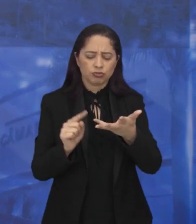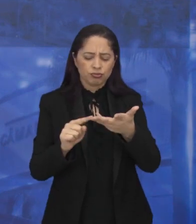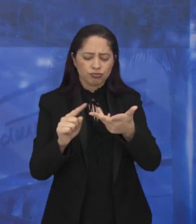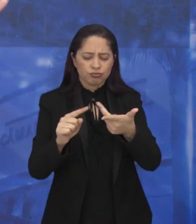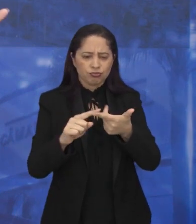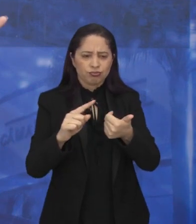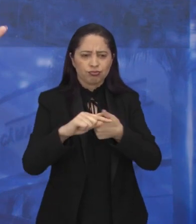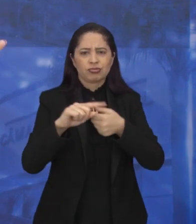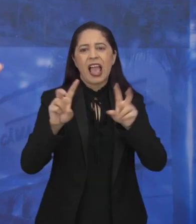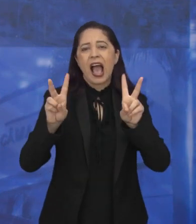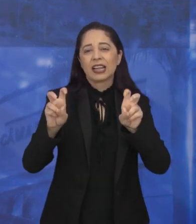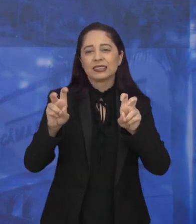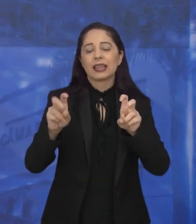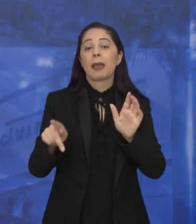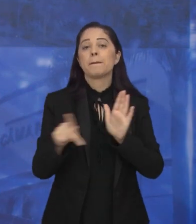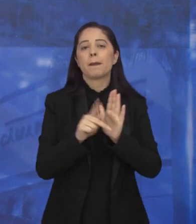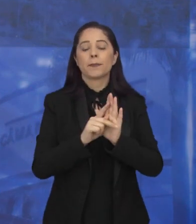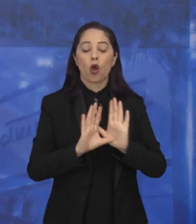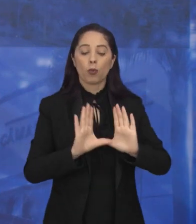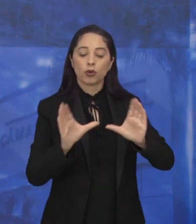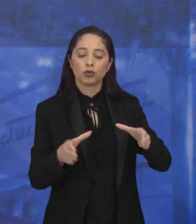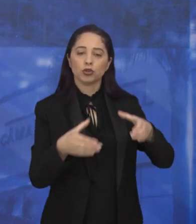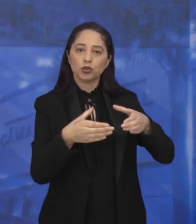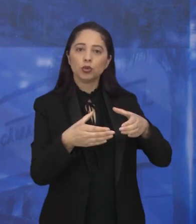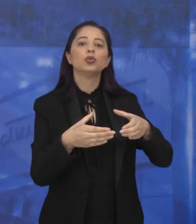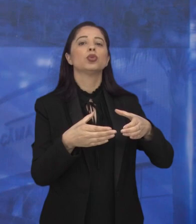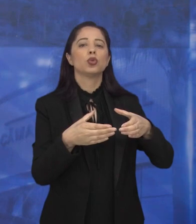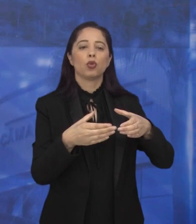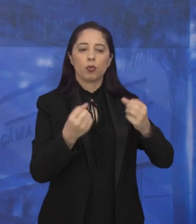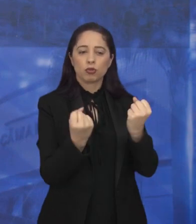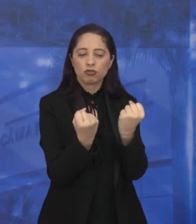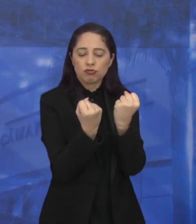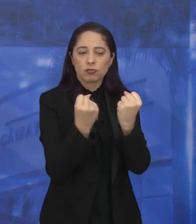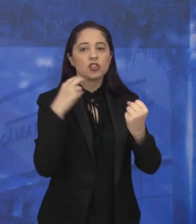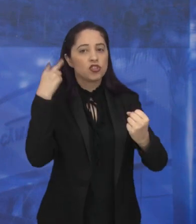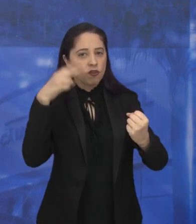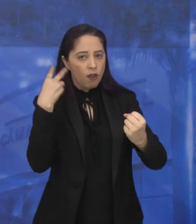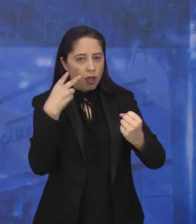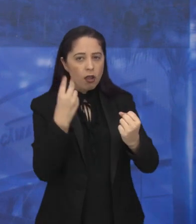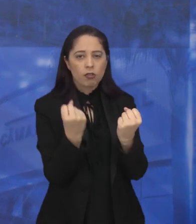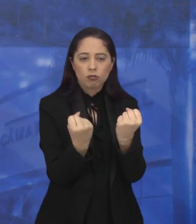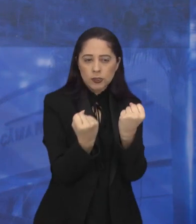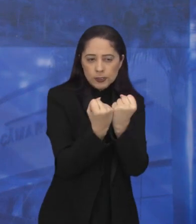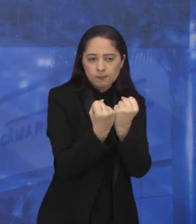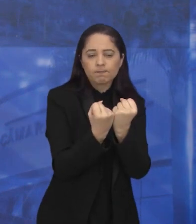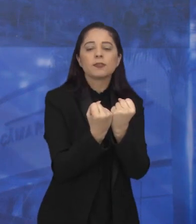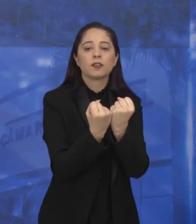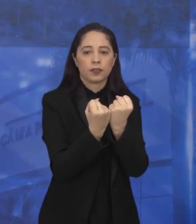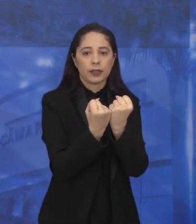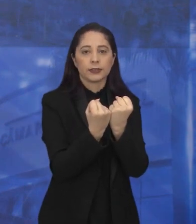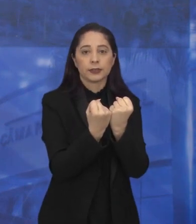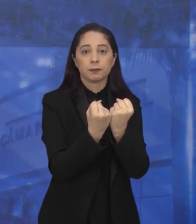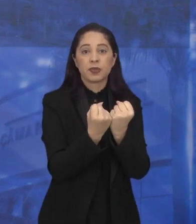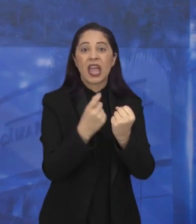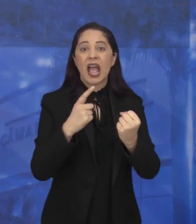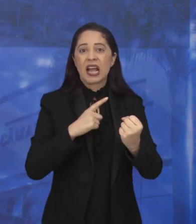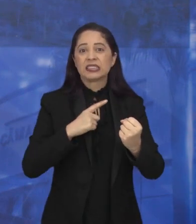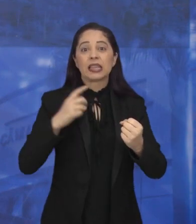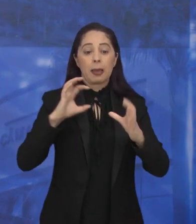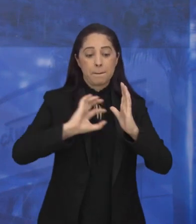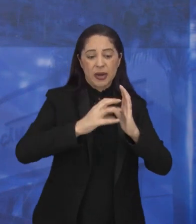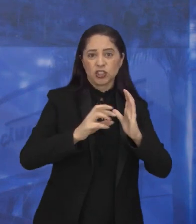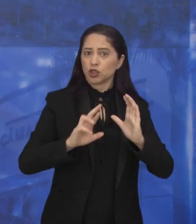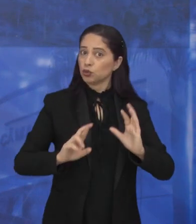são alguns dos temas discutidos pelas frentes parlamentares da Câmara Municipal. Esses grupos reúnem representantes de